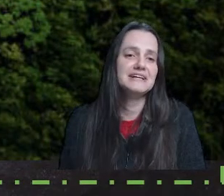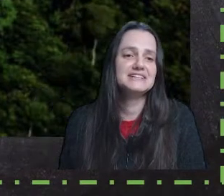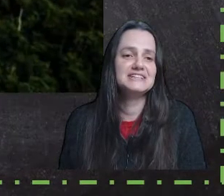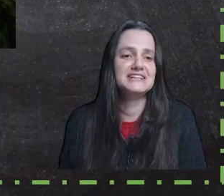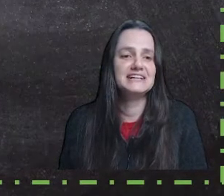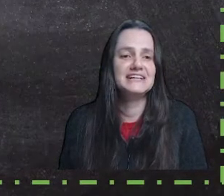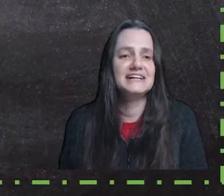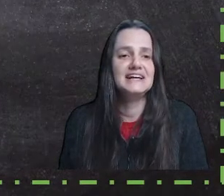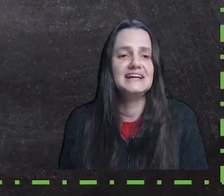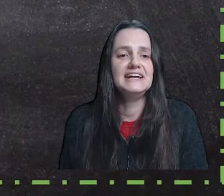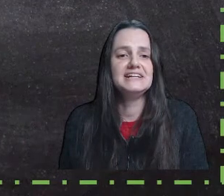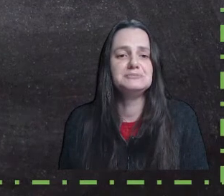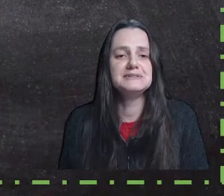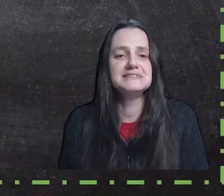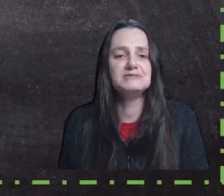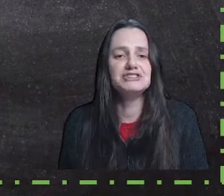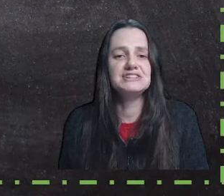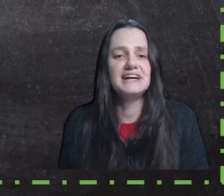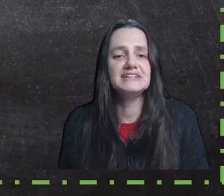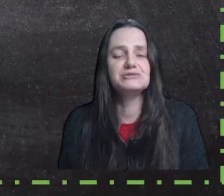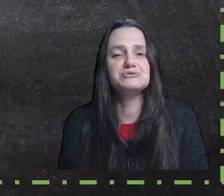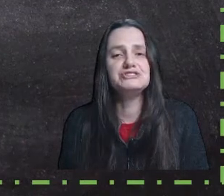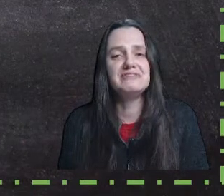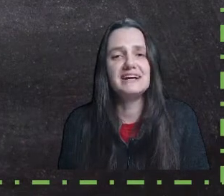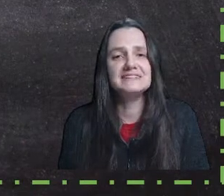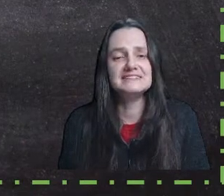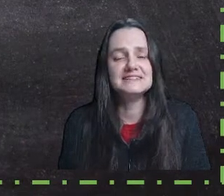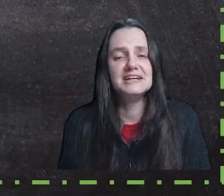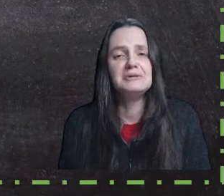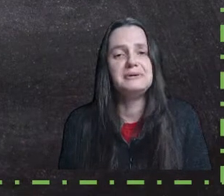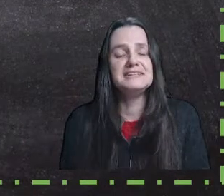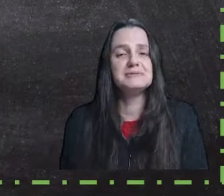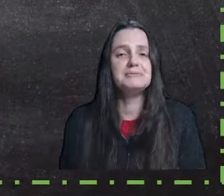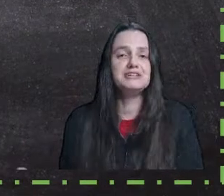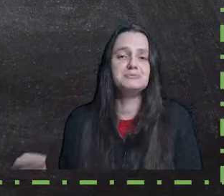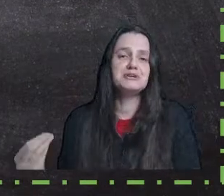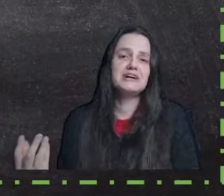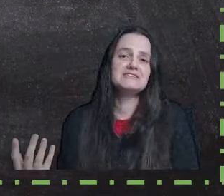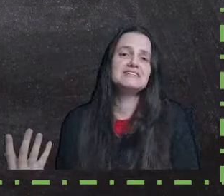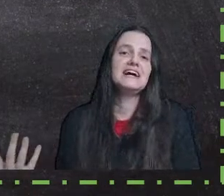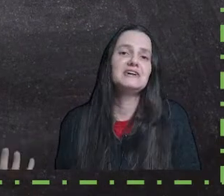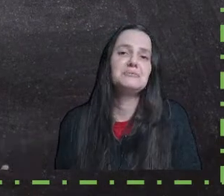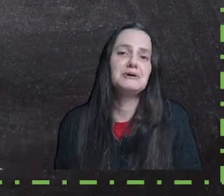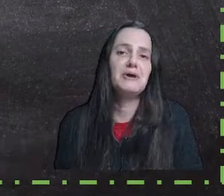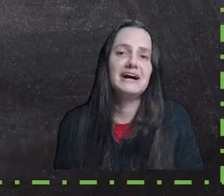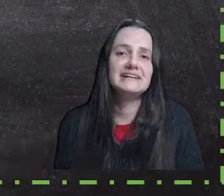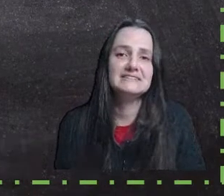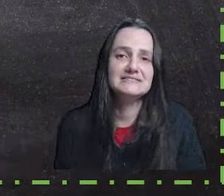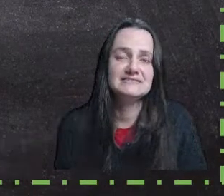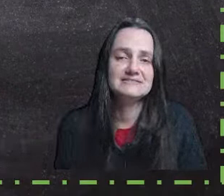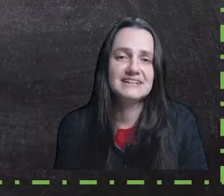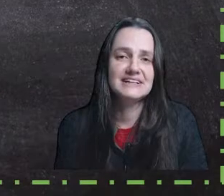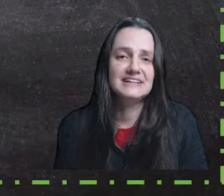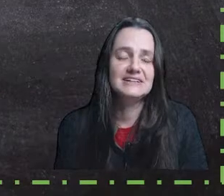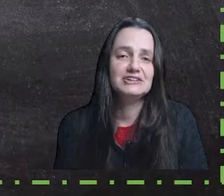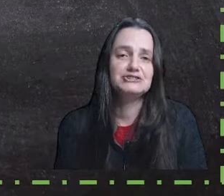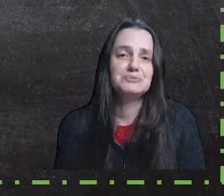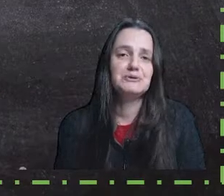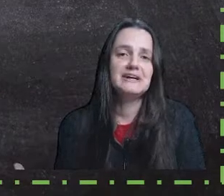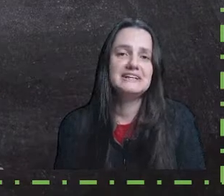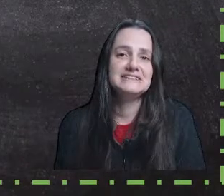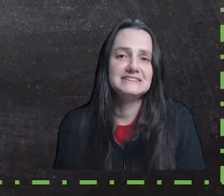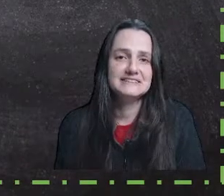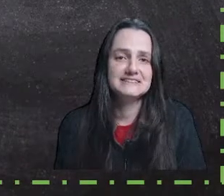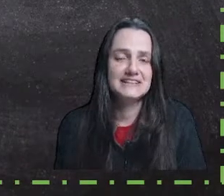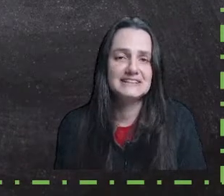Então a primeira que a gente tem aqui, expansão de terras cultivadas, principalmente por causa da agropecuária, né?